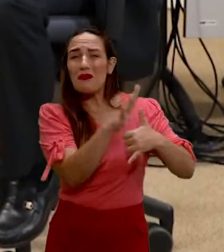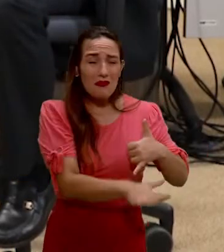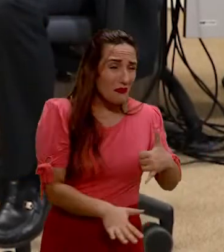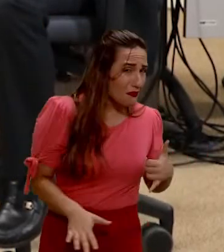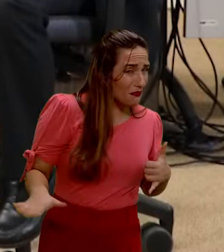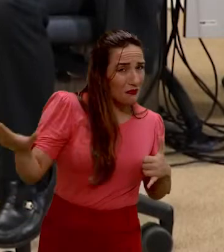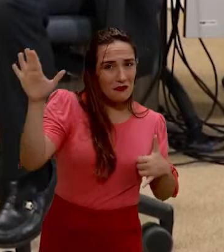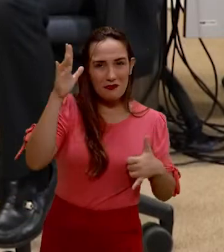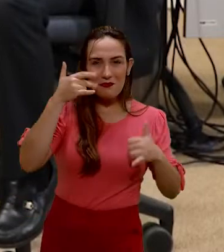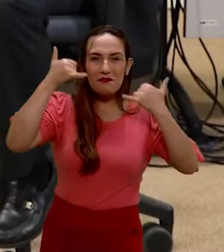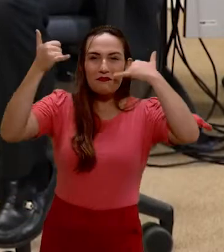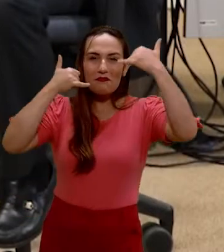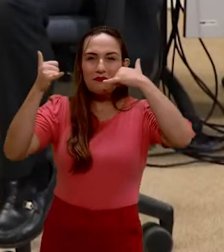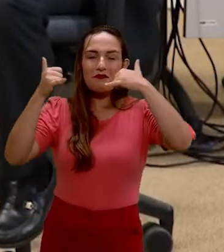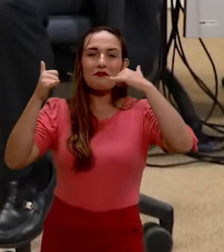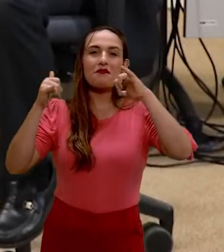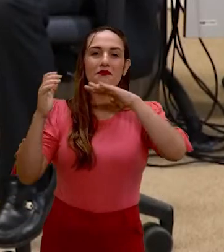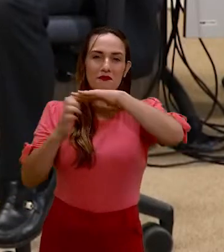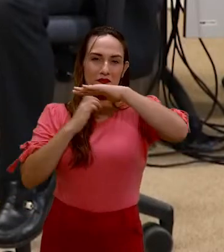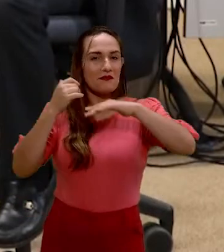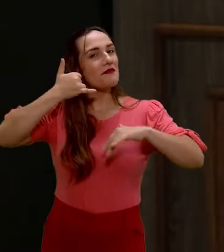Né? Ora,